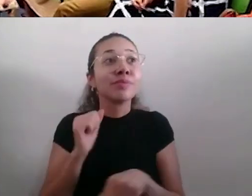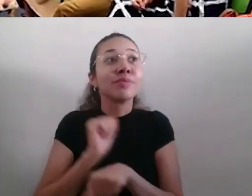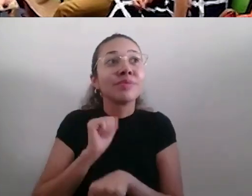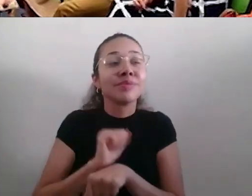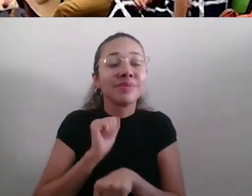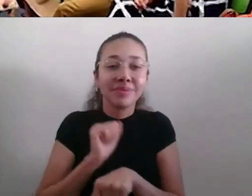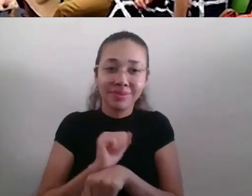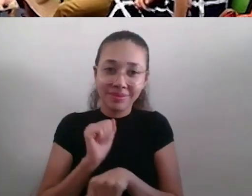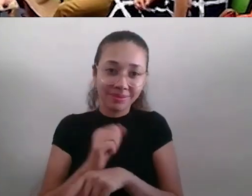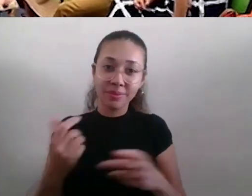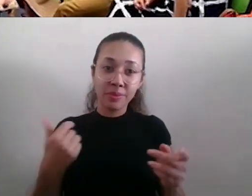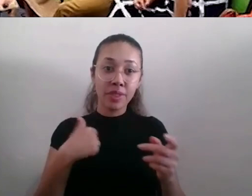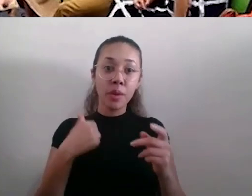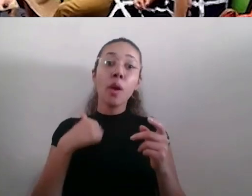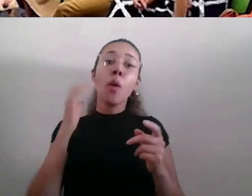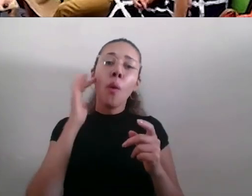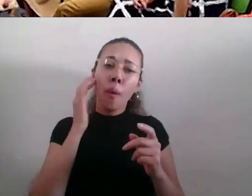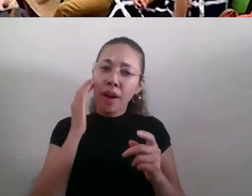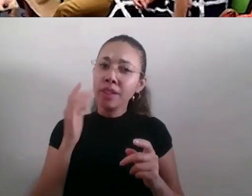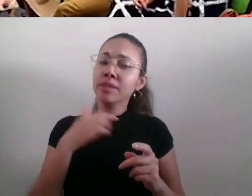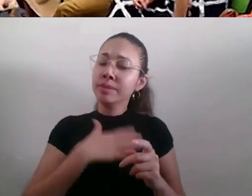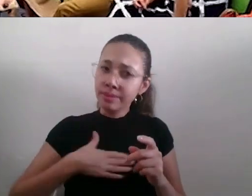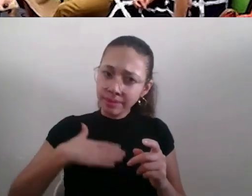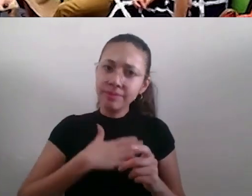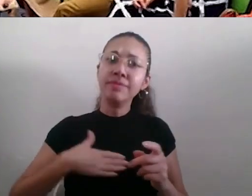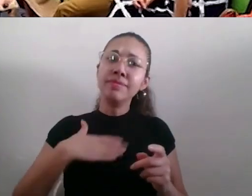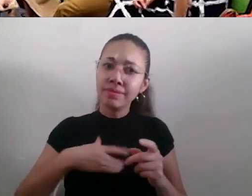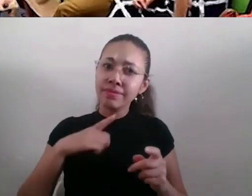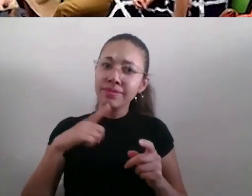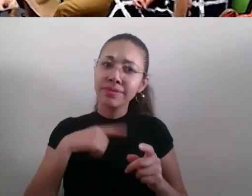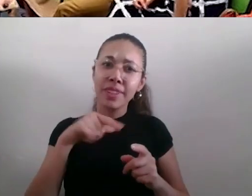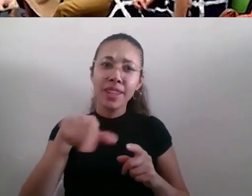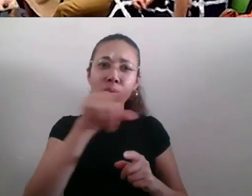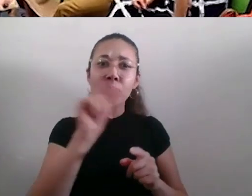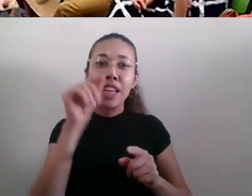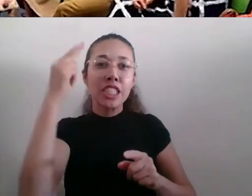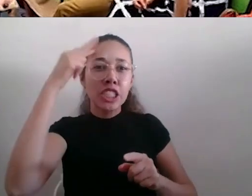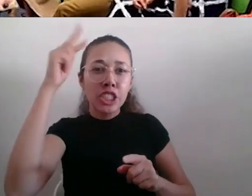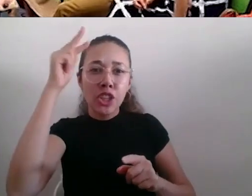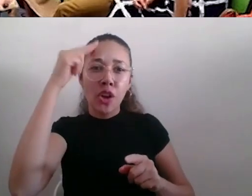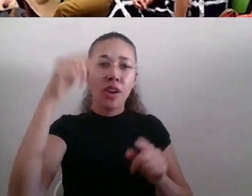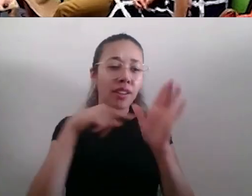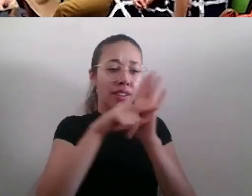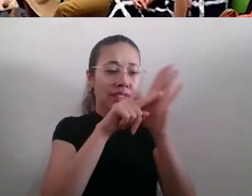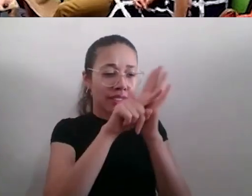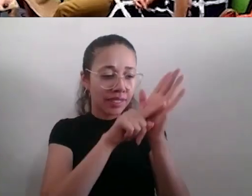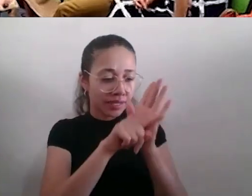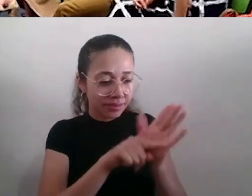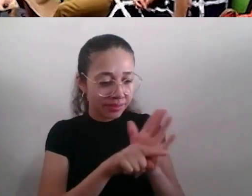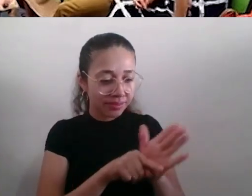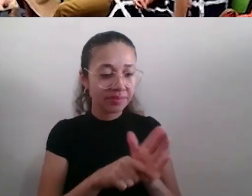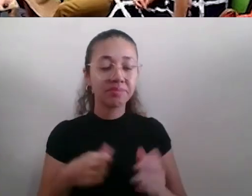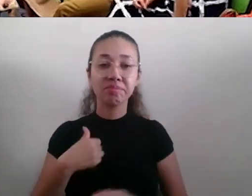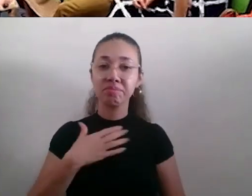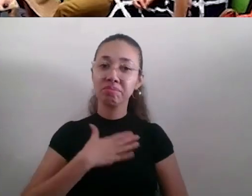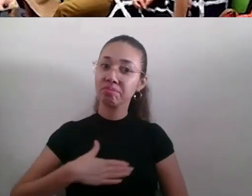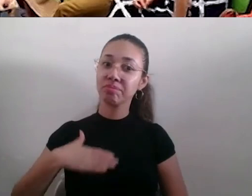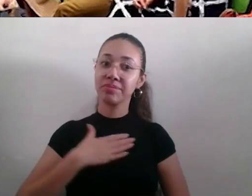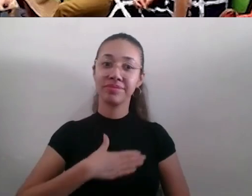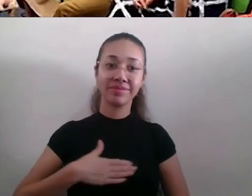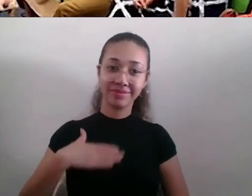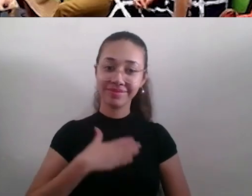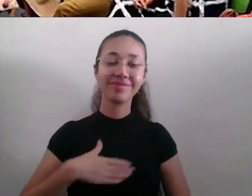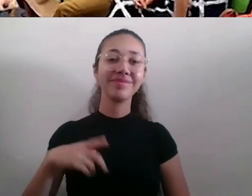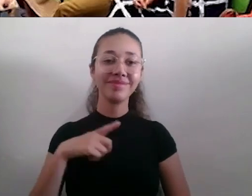acho que é muito bem apresentado a história, a pesquisa, né? Acho que a chamada do